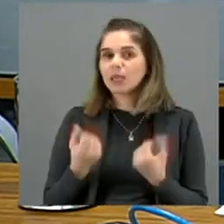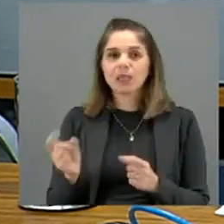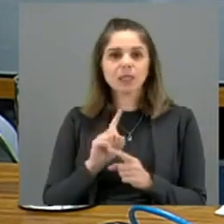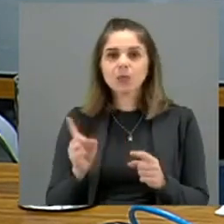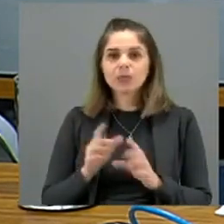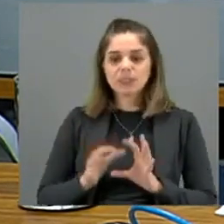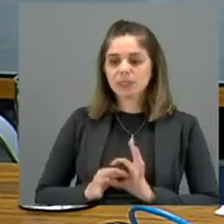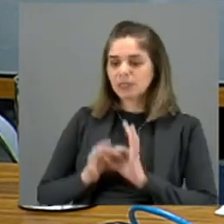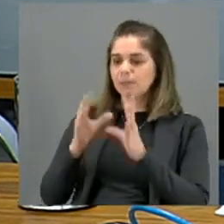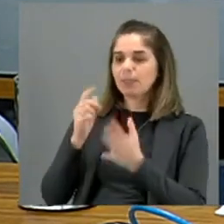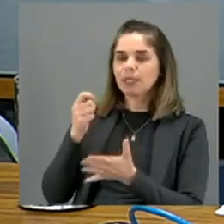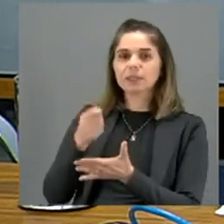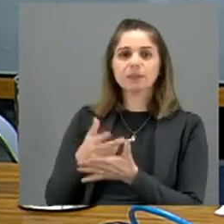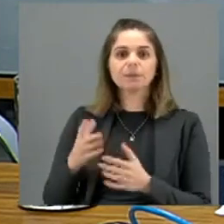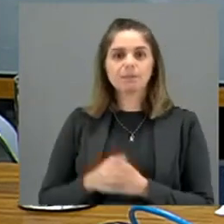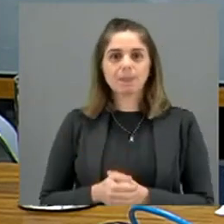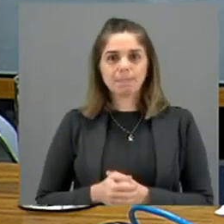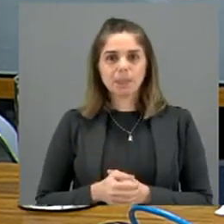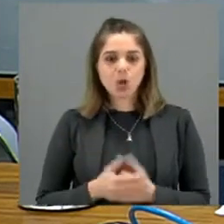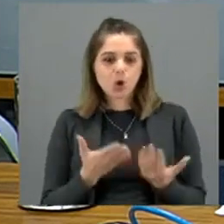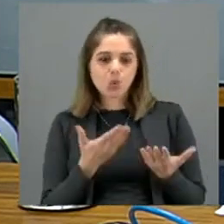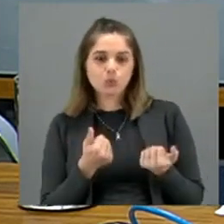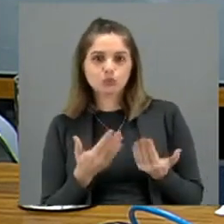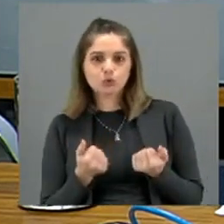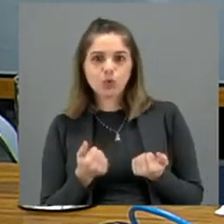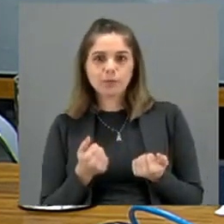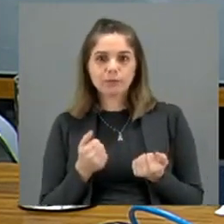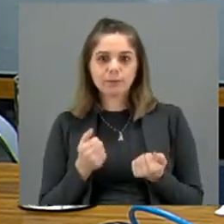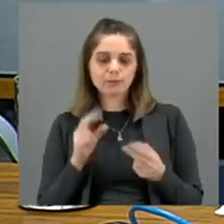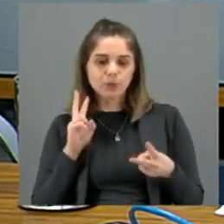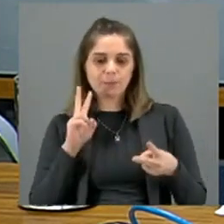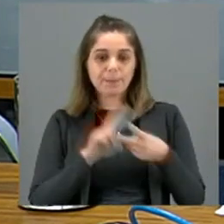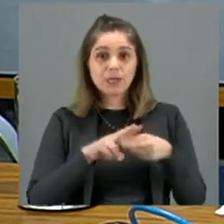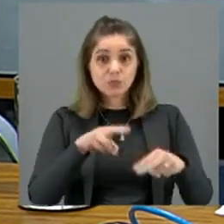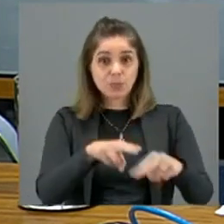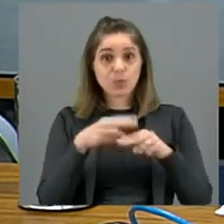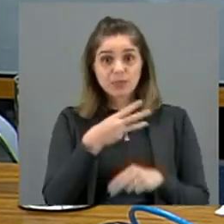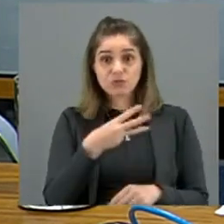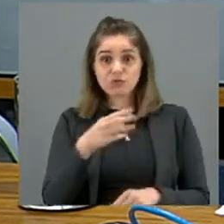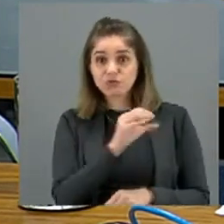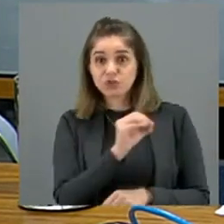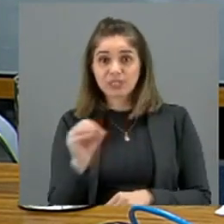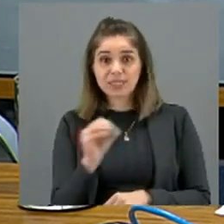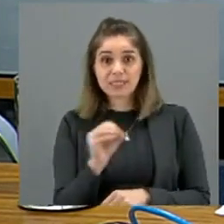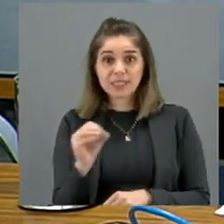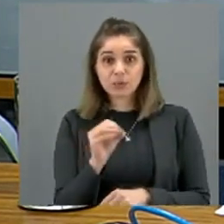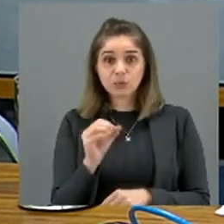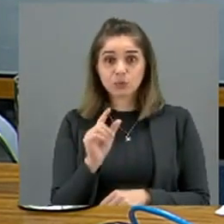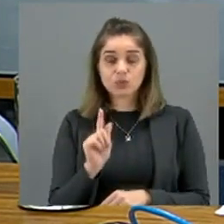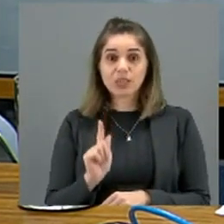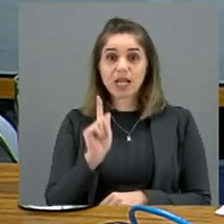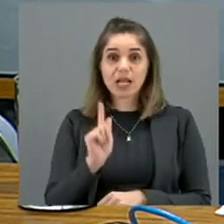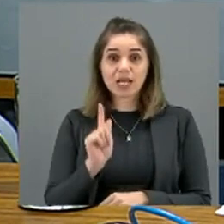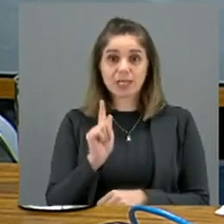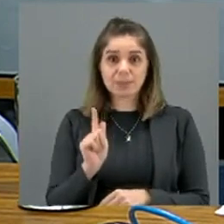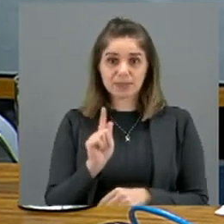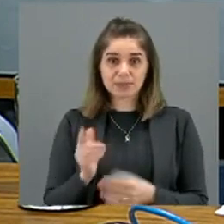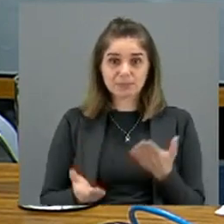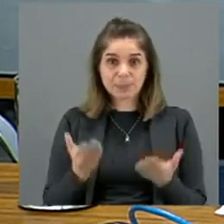um jovem caiu com 300 gramas, senador Marco Rogério, lá do seu estado do Espírito Santo, chamado Adriano. Eu já encerro, senhor